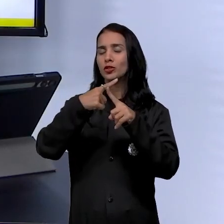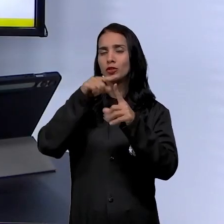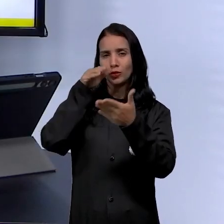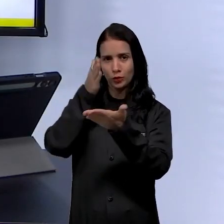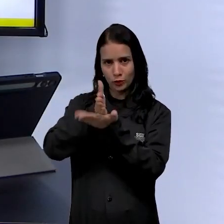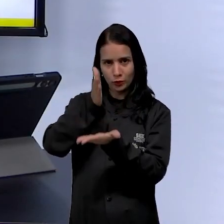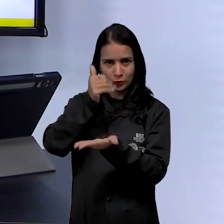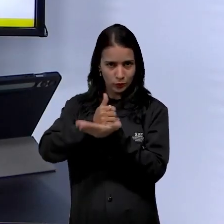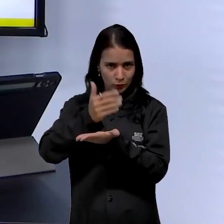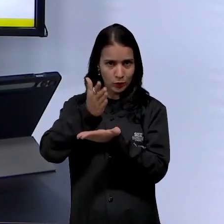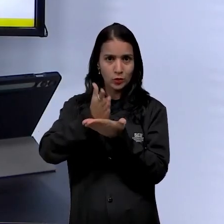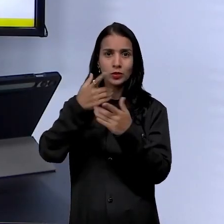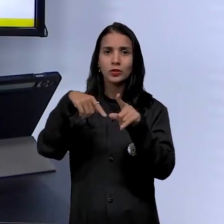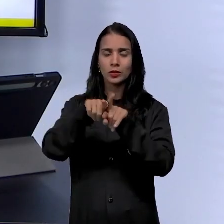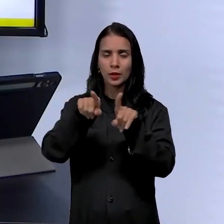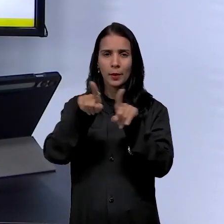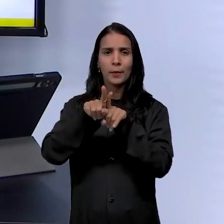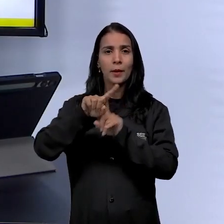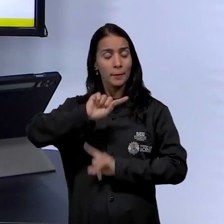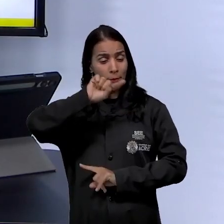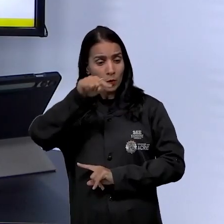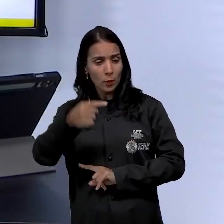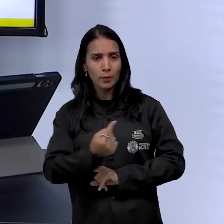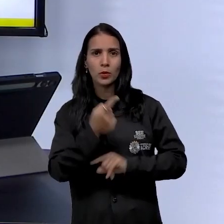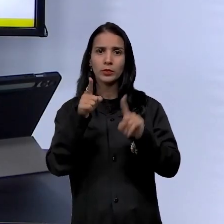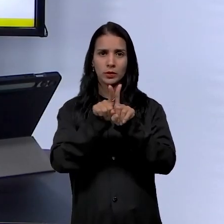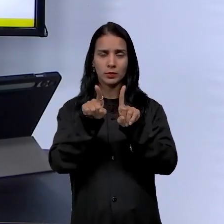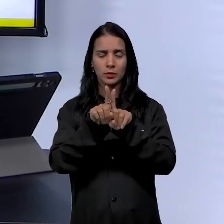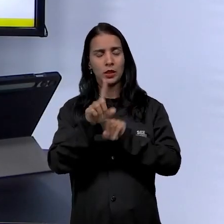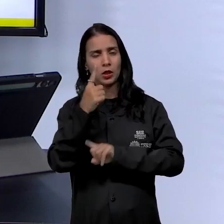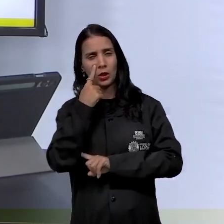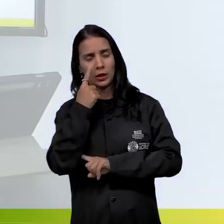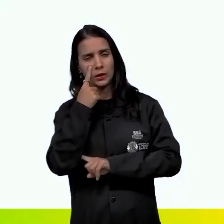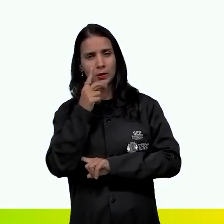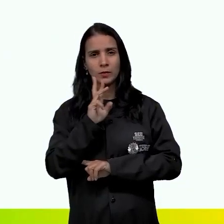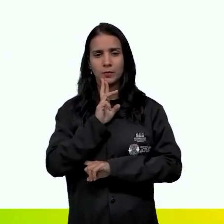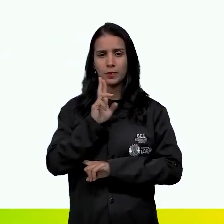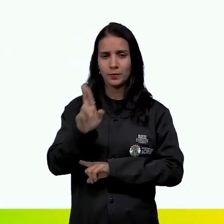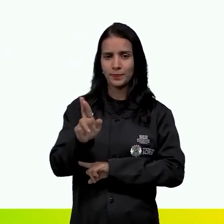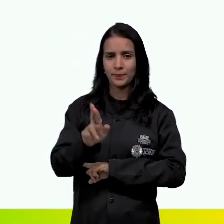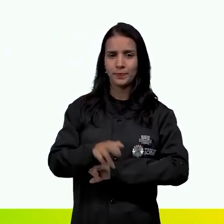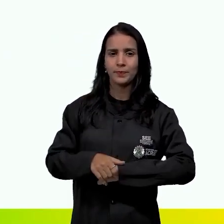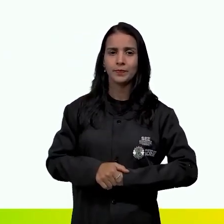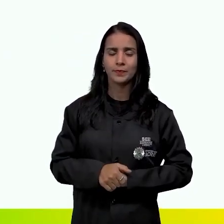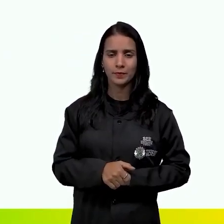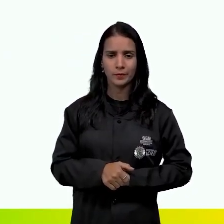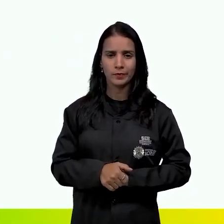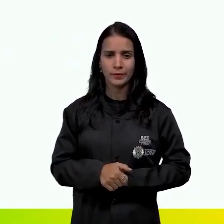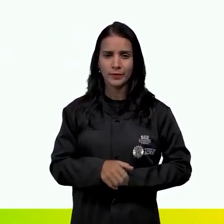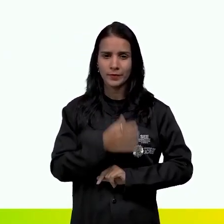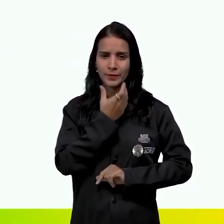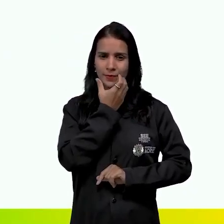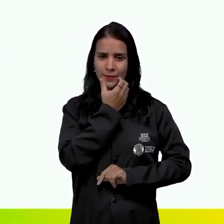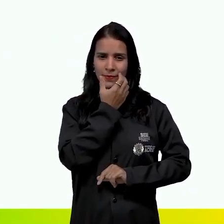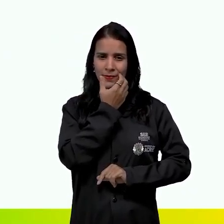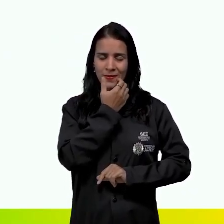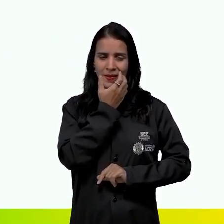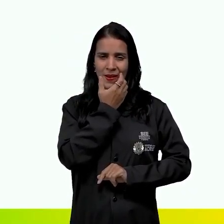em metros cúbicos. Quando eu fizer isso, eu vou obter o seguinte resultado em metros cúbicos. Vou obter